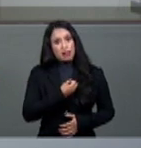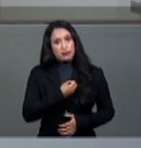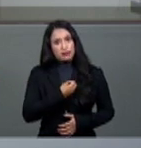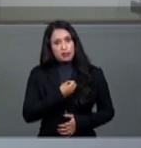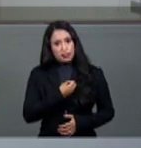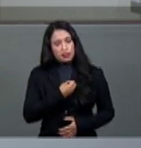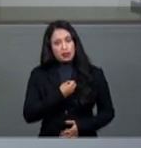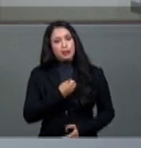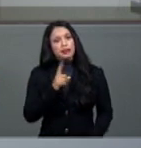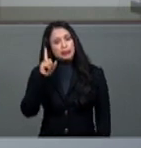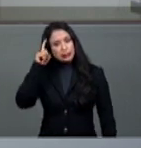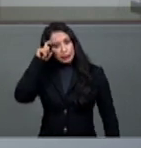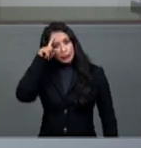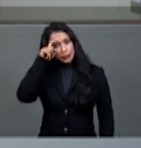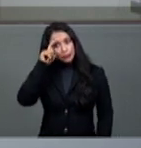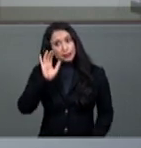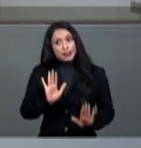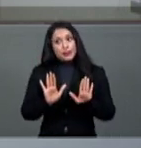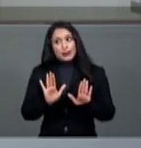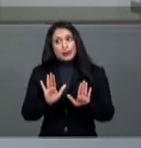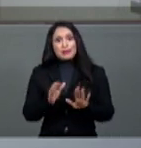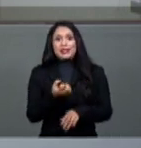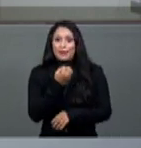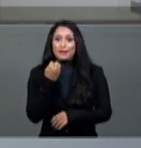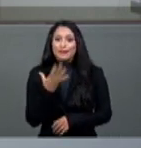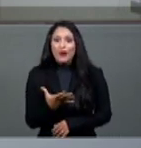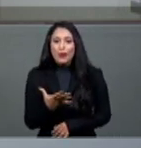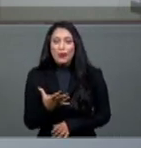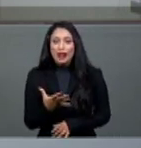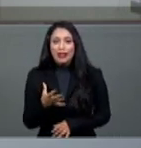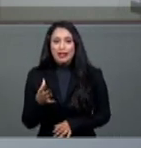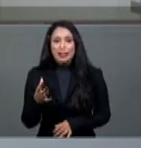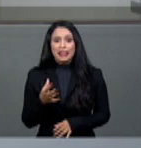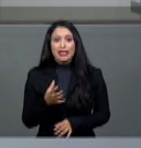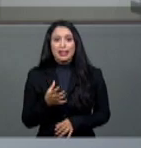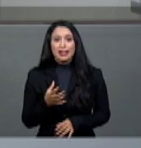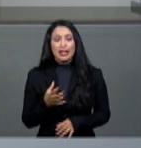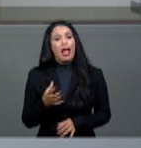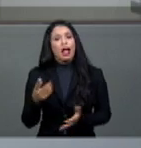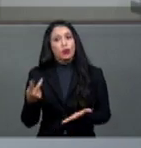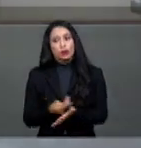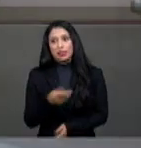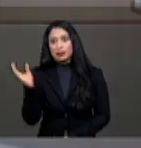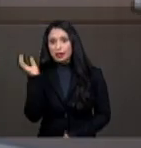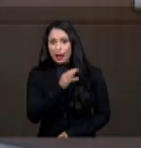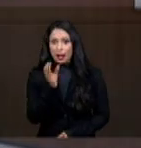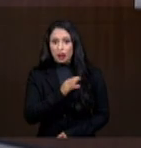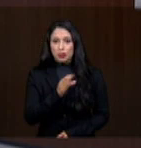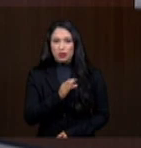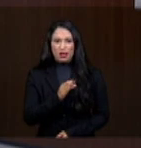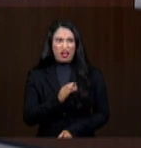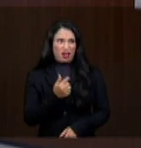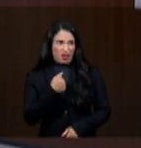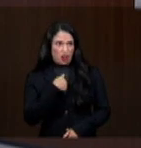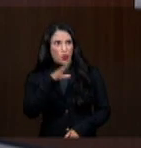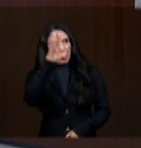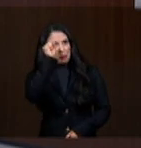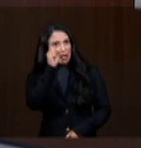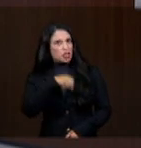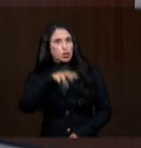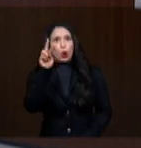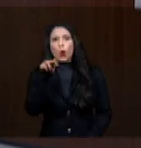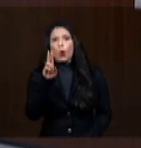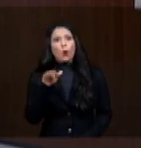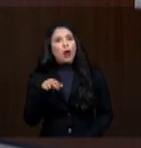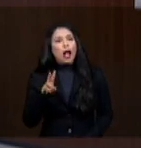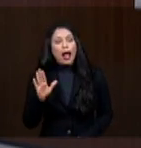dura é boa e é curta e eu estou te falando com quase 100 anos nunca mais eu reclamei foi chamada